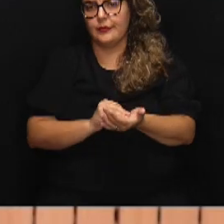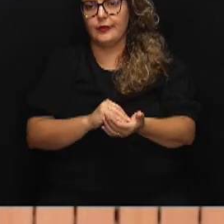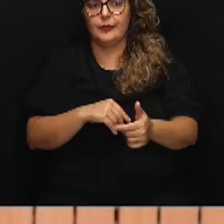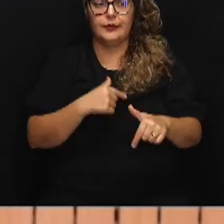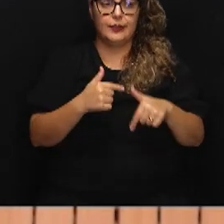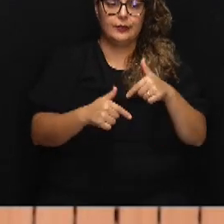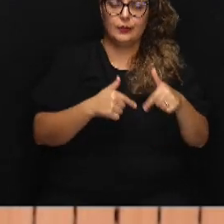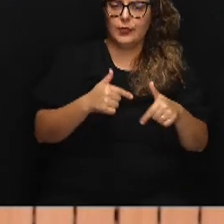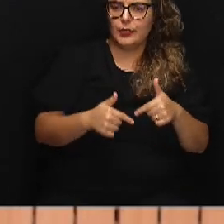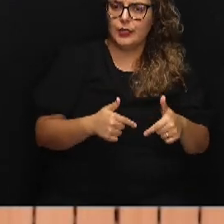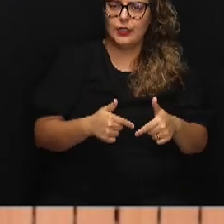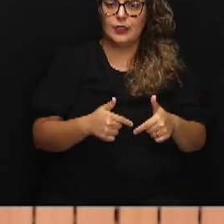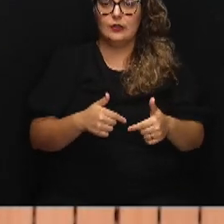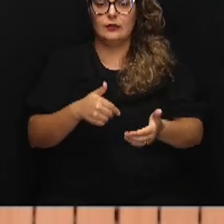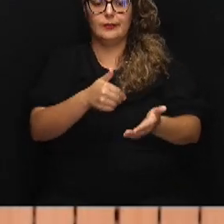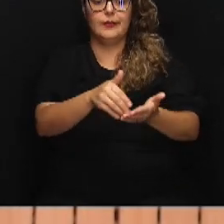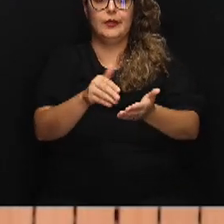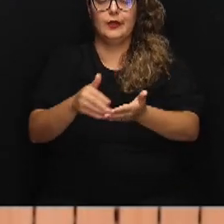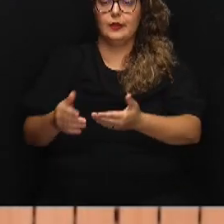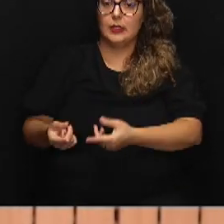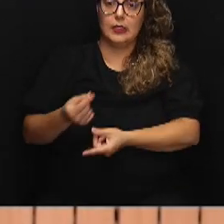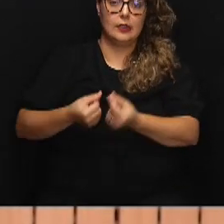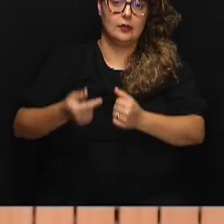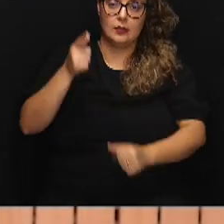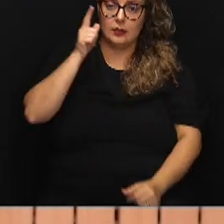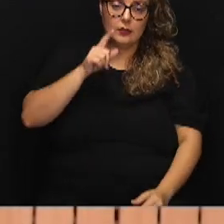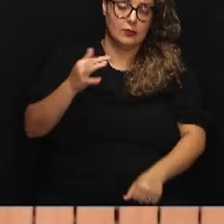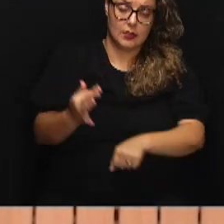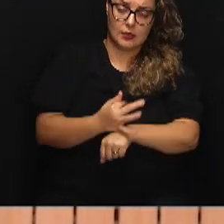emprego, que a economia não vai suportar, né?